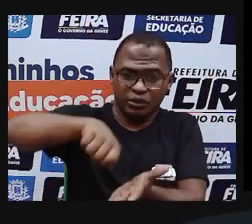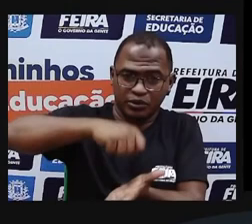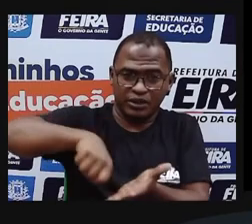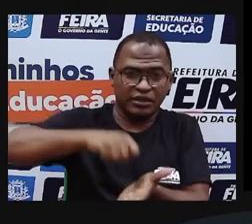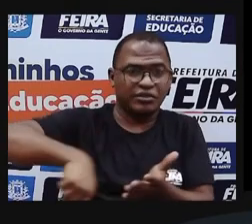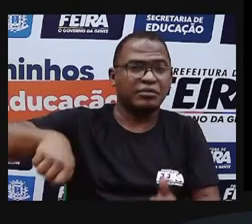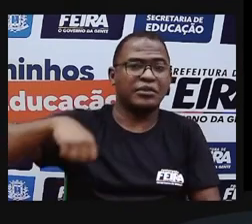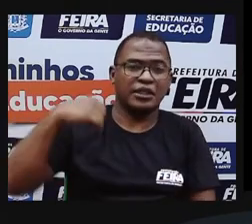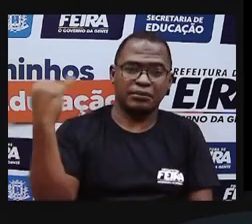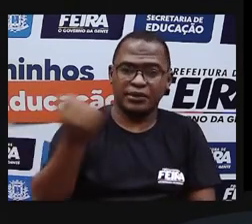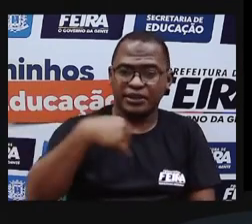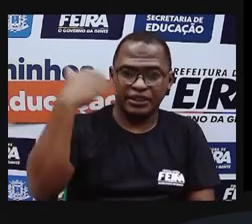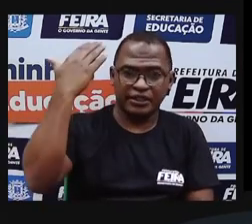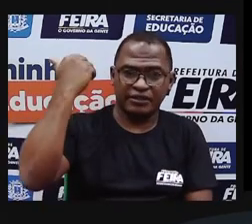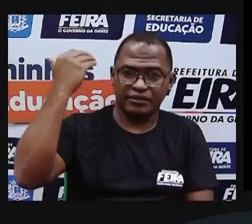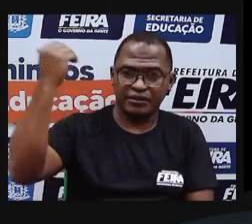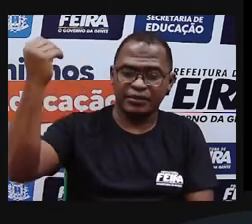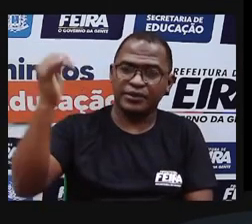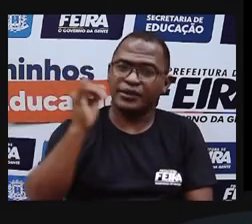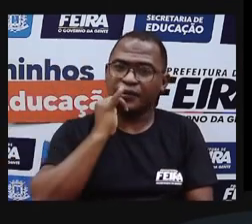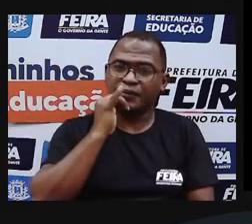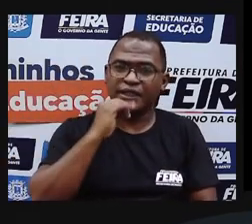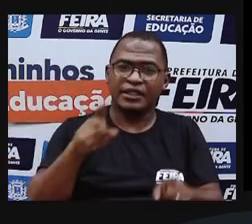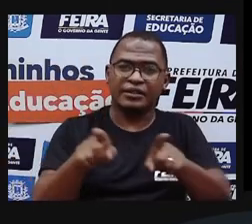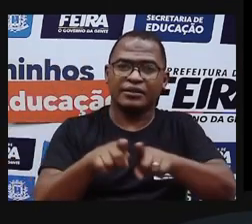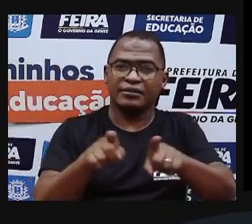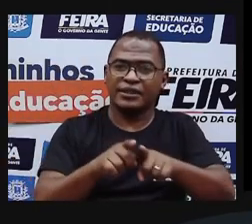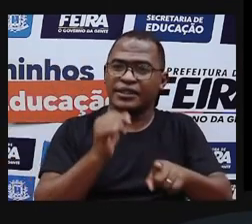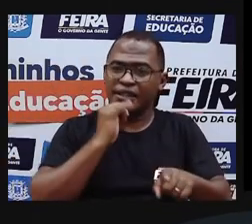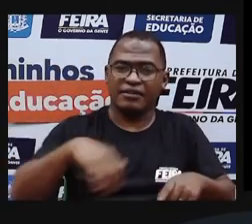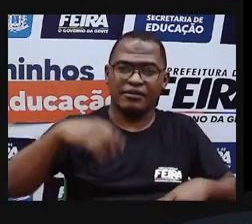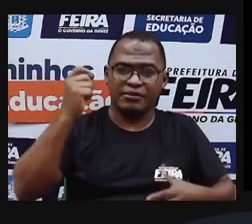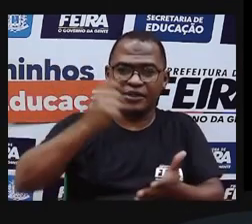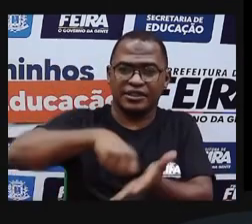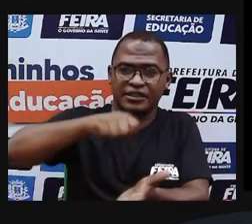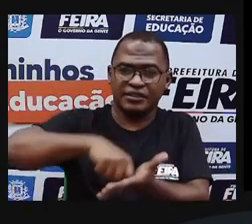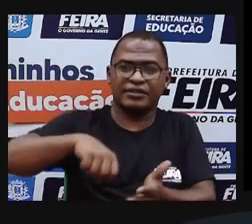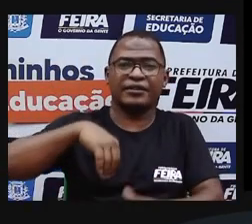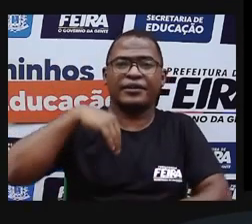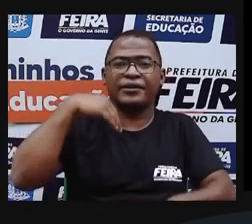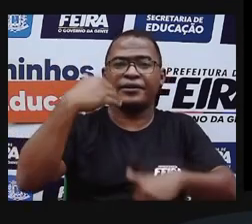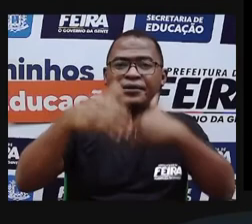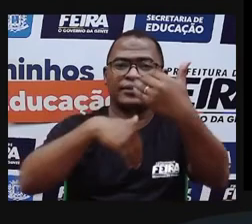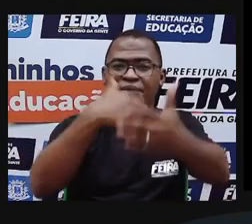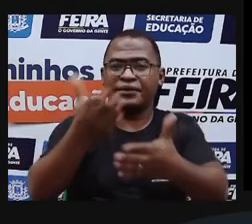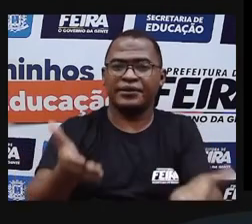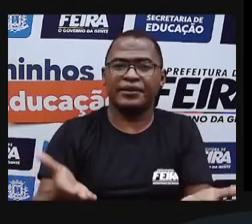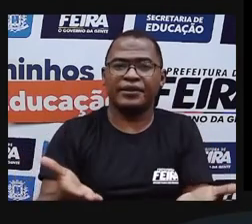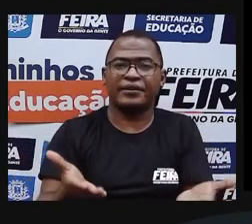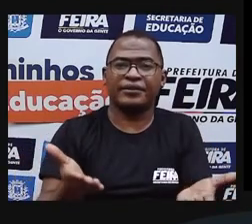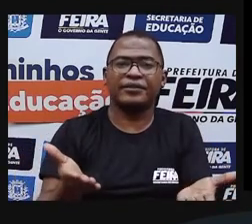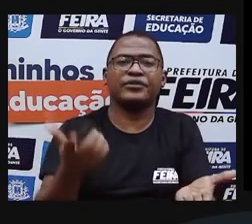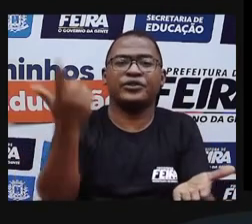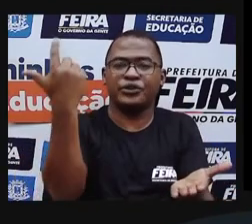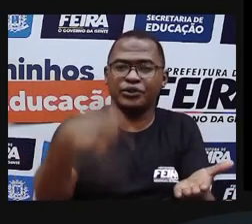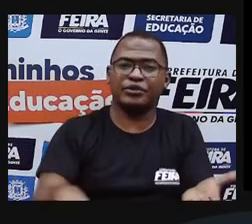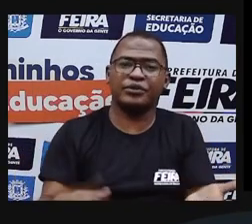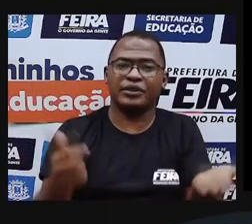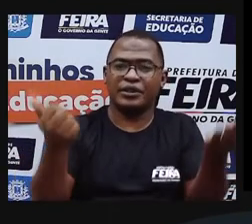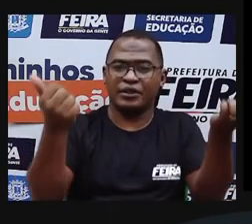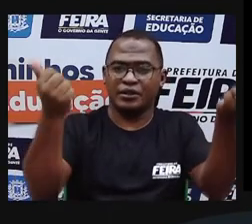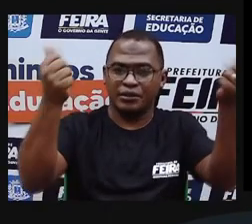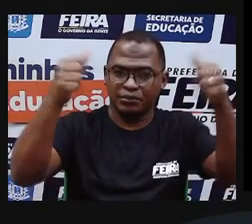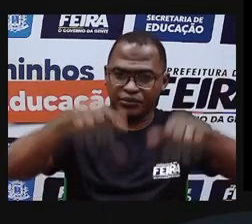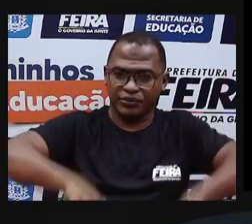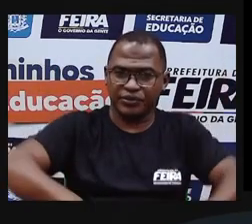best-seller, Carolina não se beneficiou do seu sucesso e não demorou muito para voltar à condição de catadora de papel.